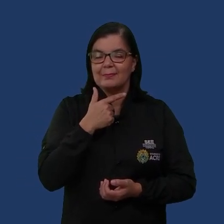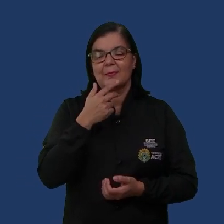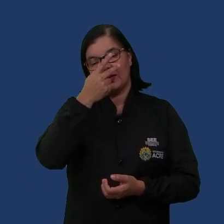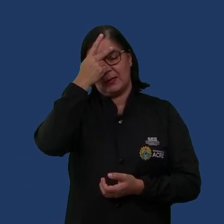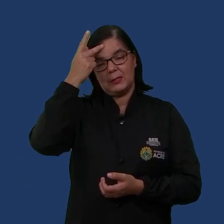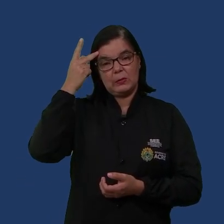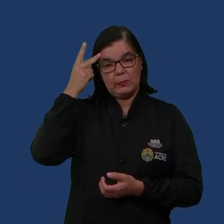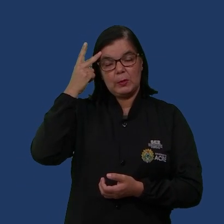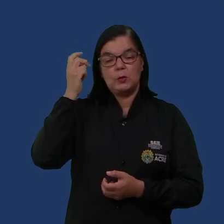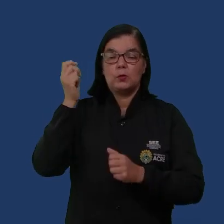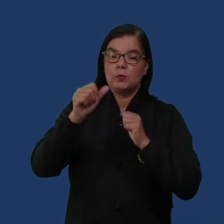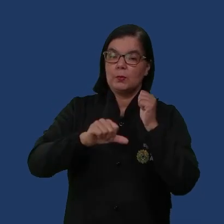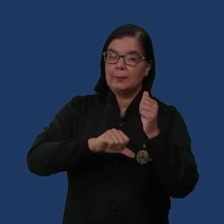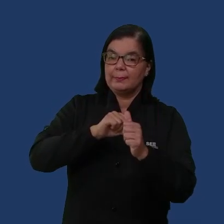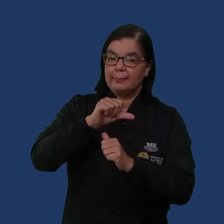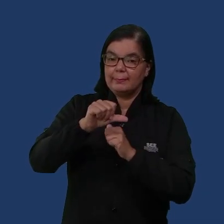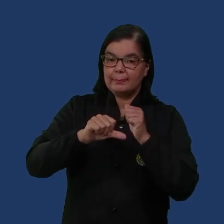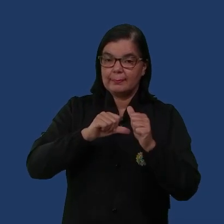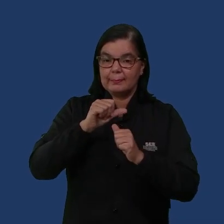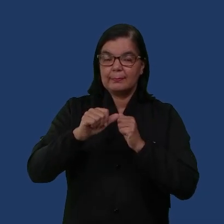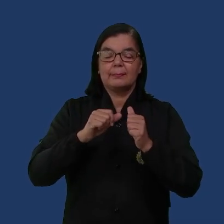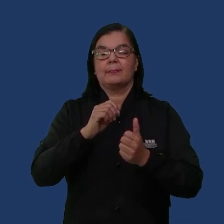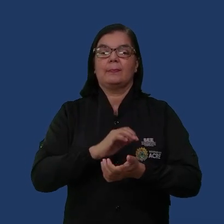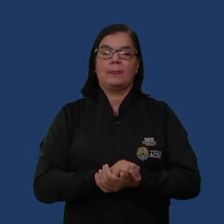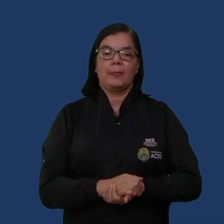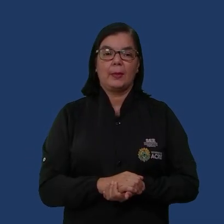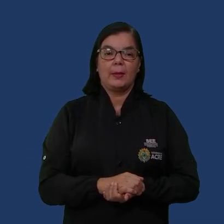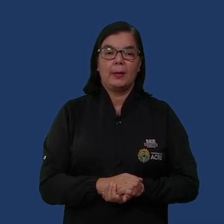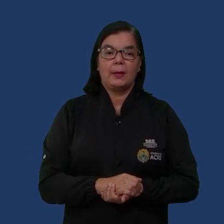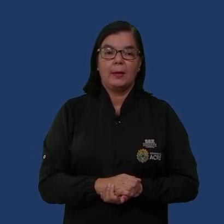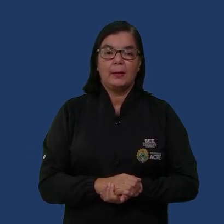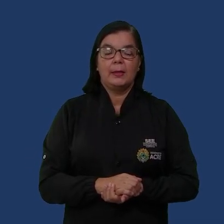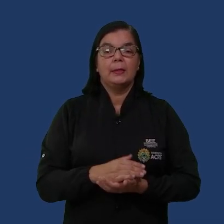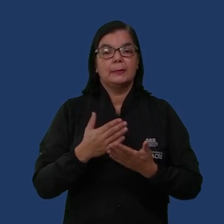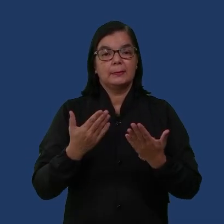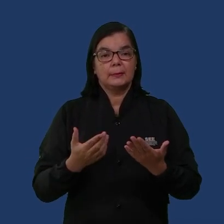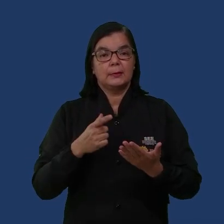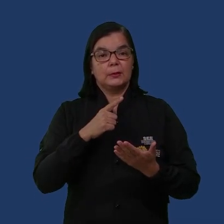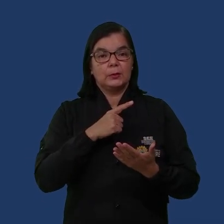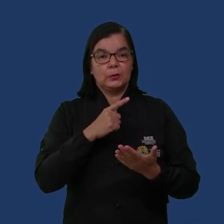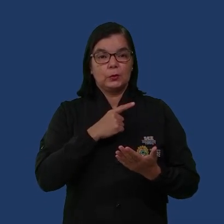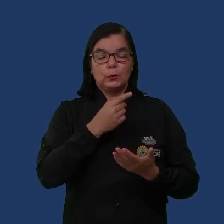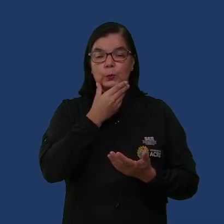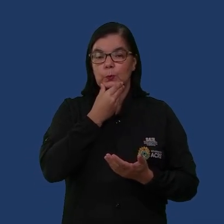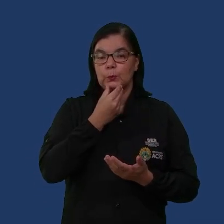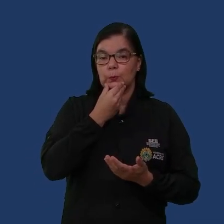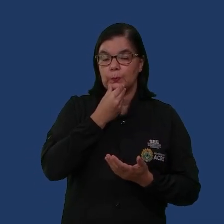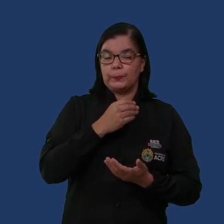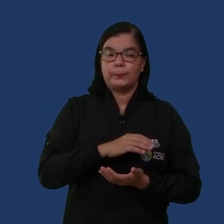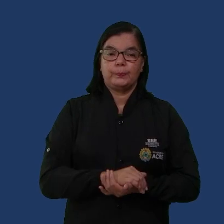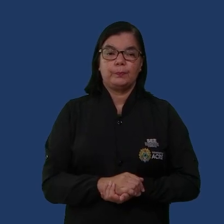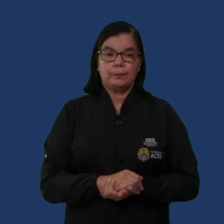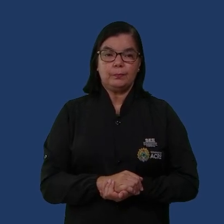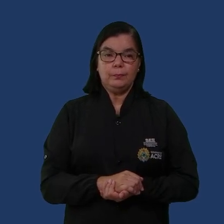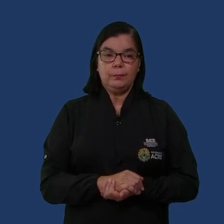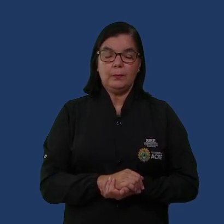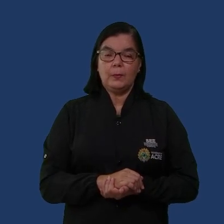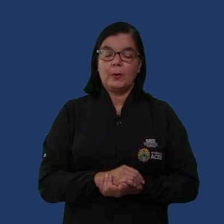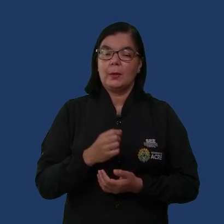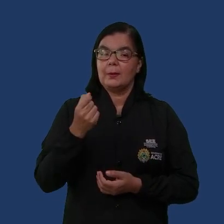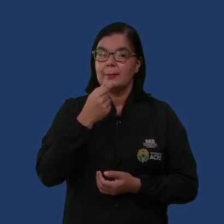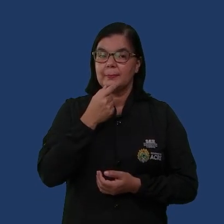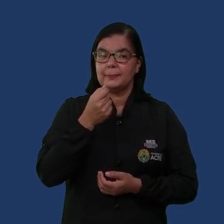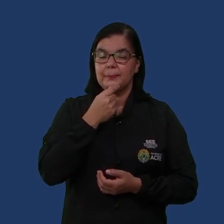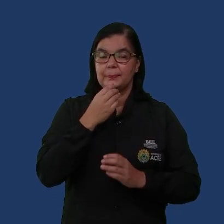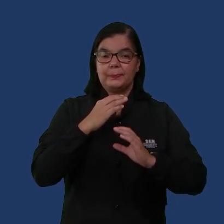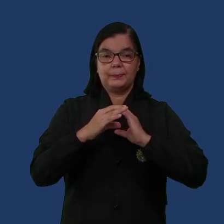público com as suas versões parodiadas, não é? E aí está o caso dessa paródia